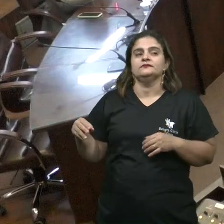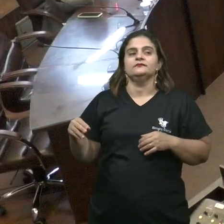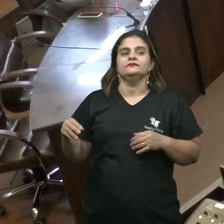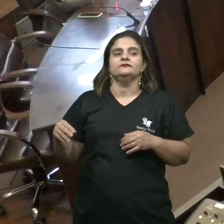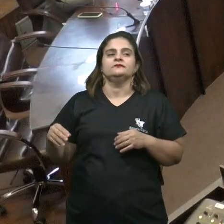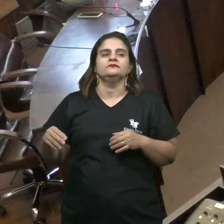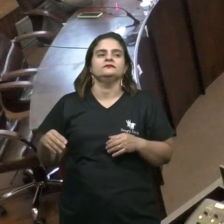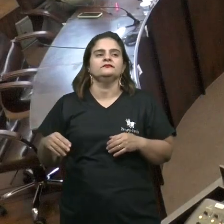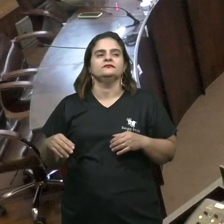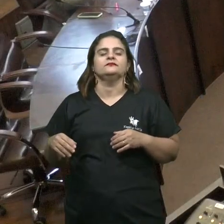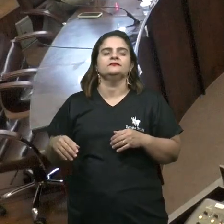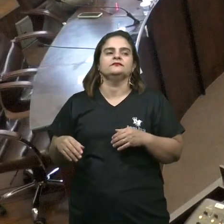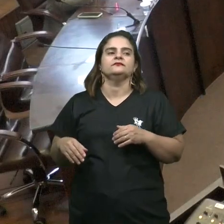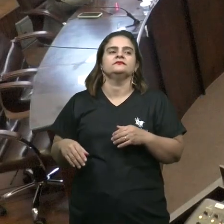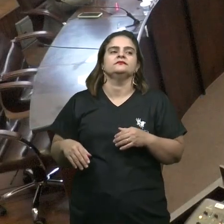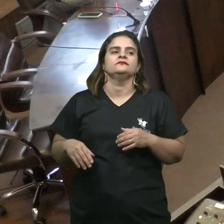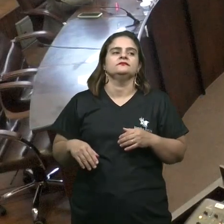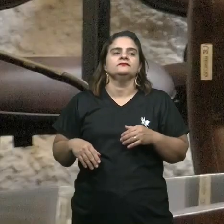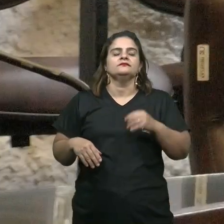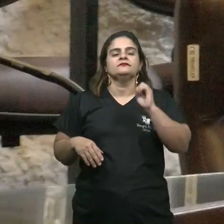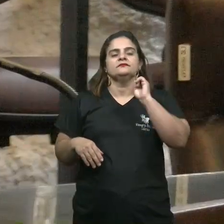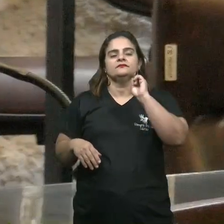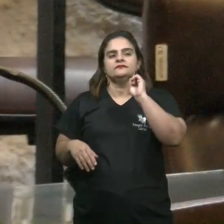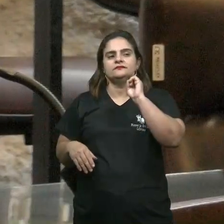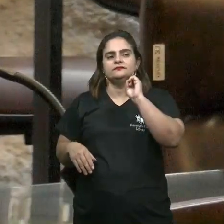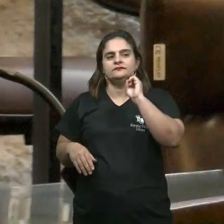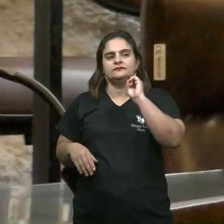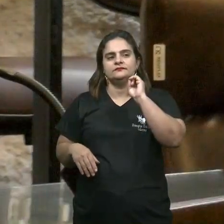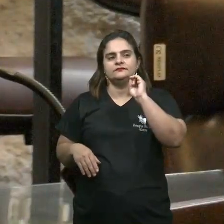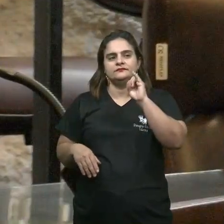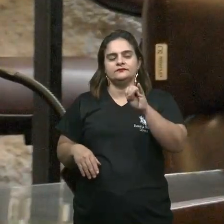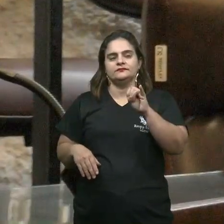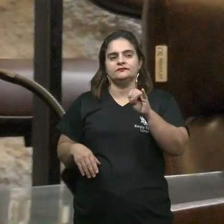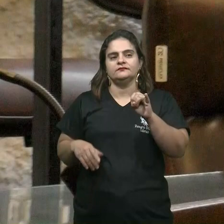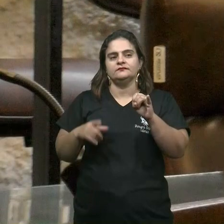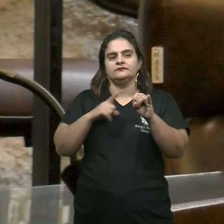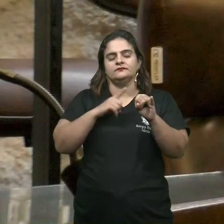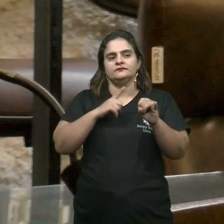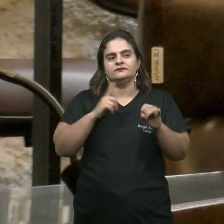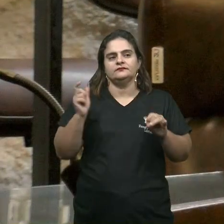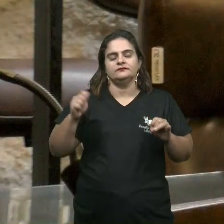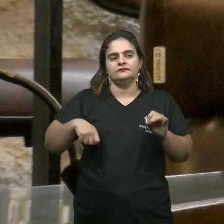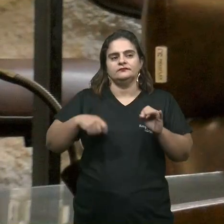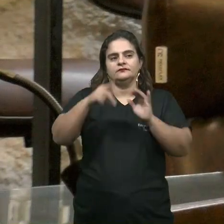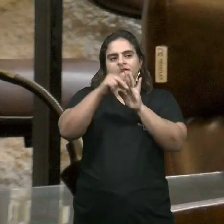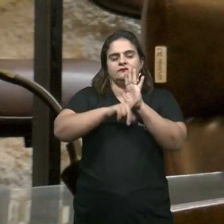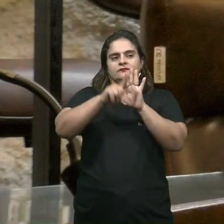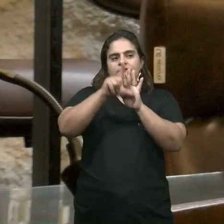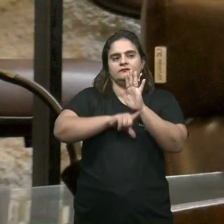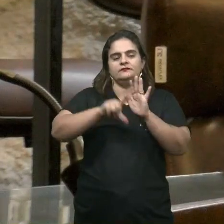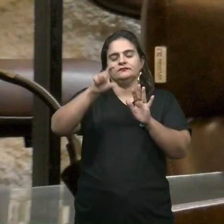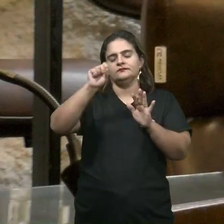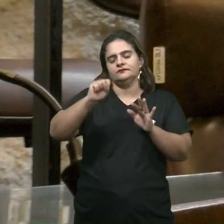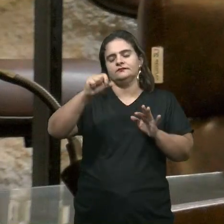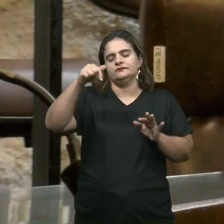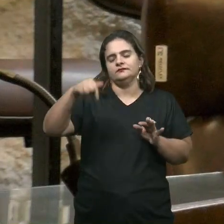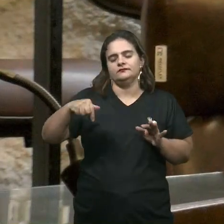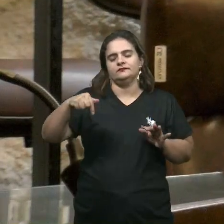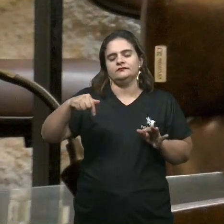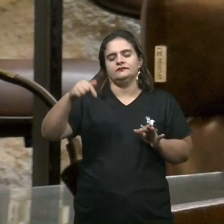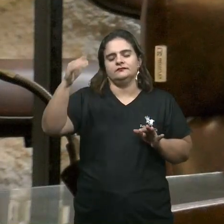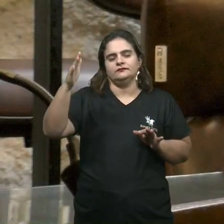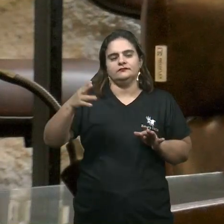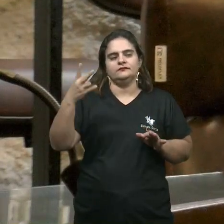Obrigado, presidente. Presidente, só a termos de correção do PL 87-2024,